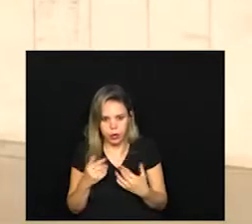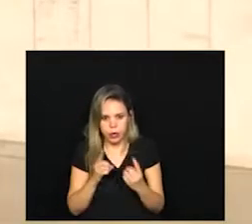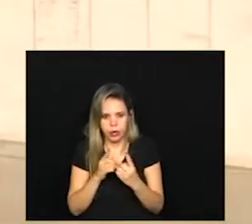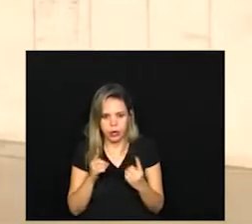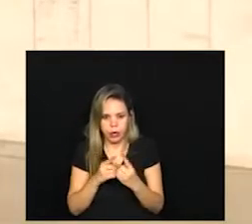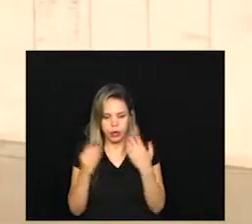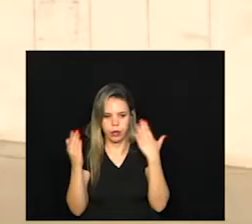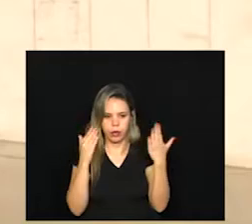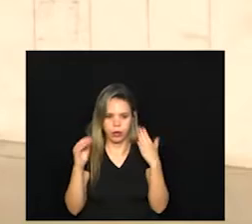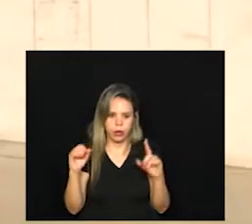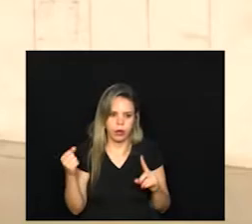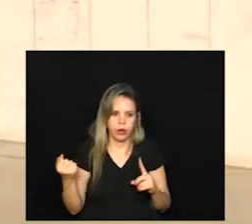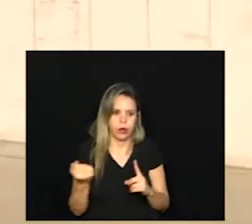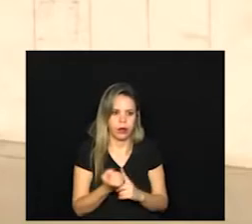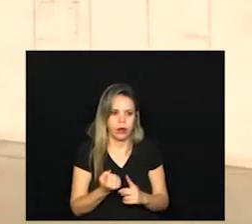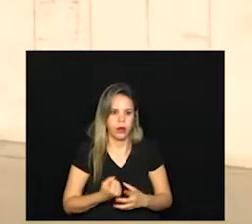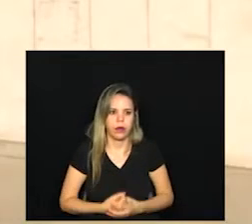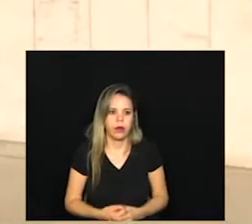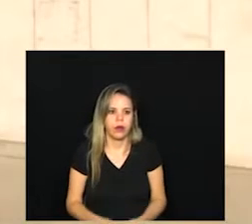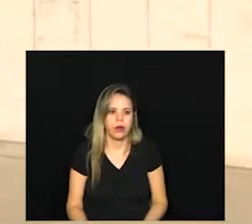atendimento psicossocial.